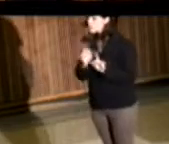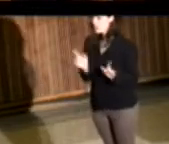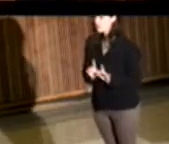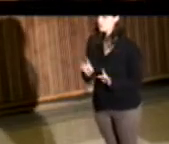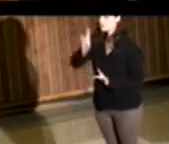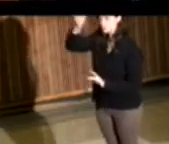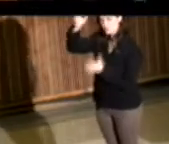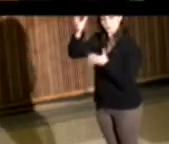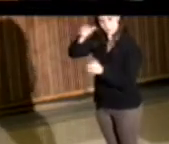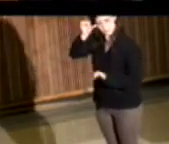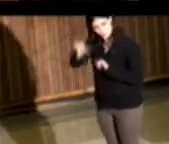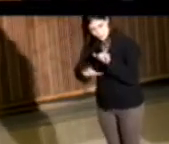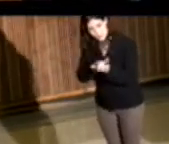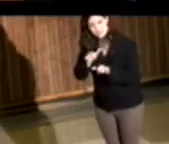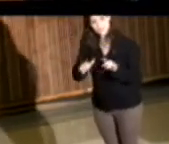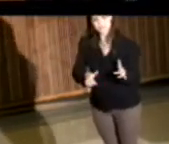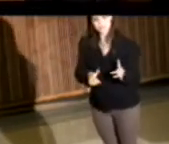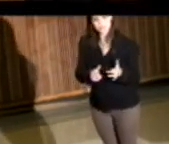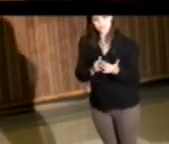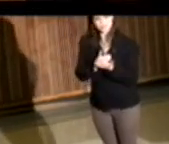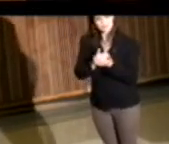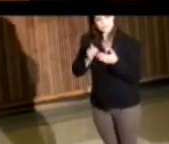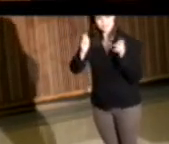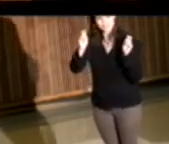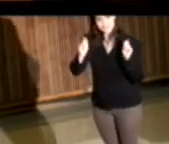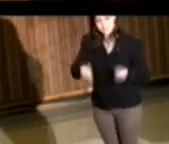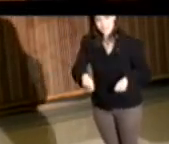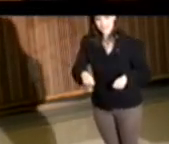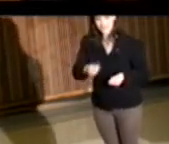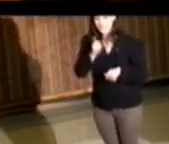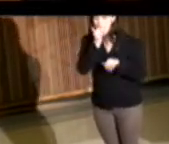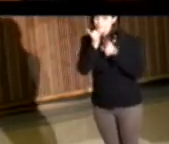Mas para a gente poder viver bem e construir uma vida melhor.